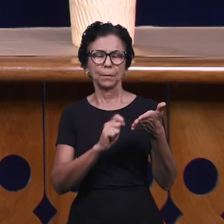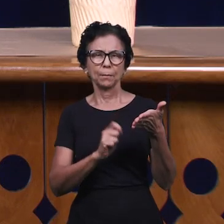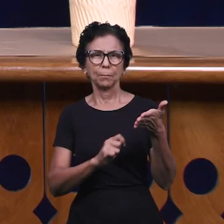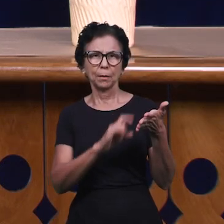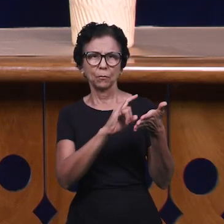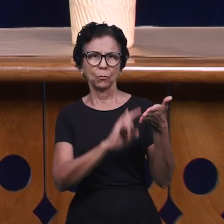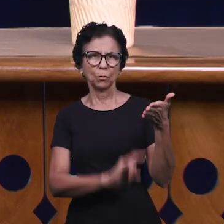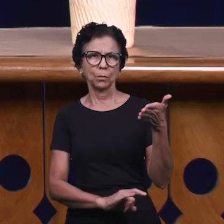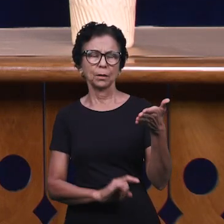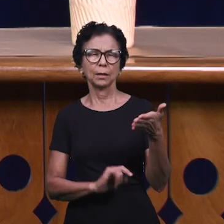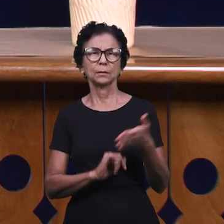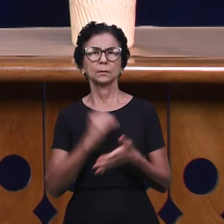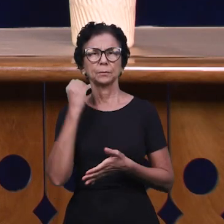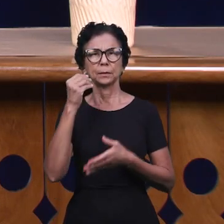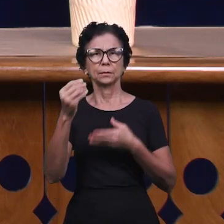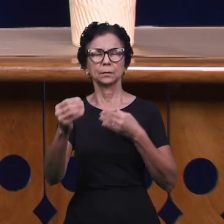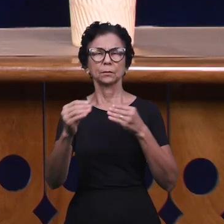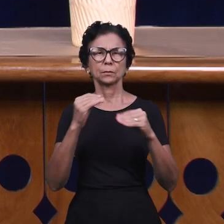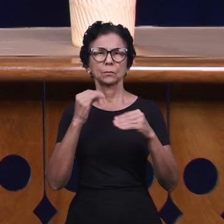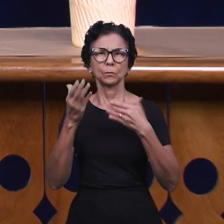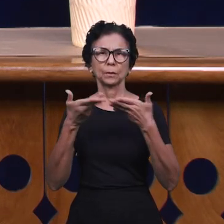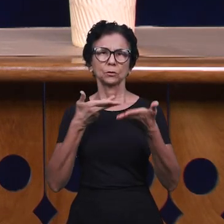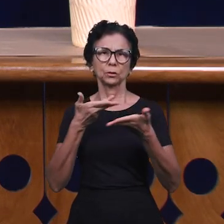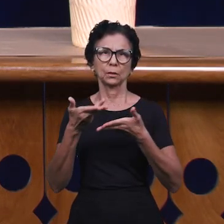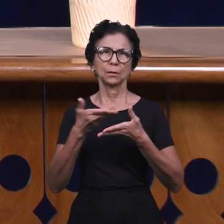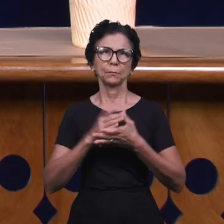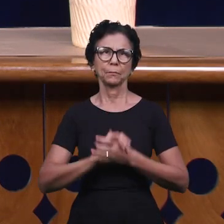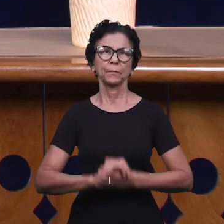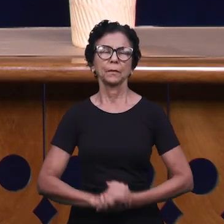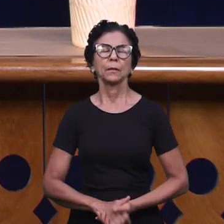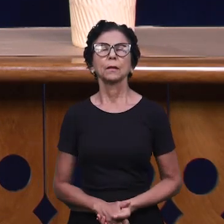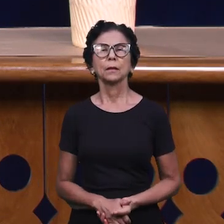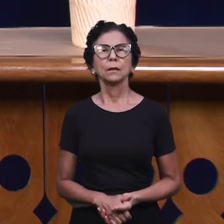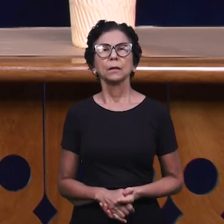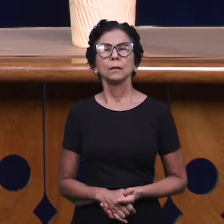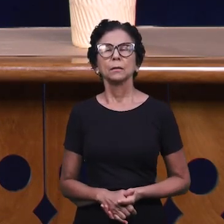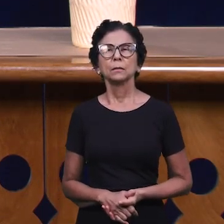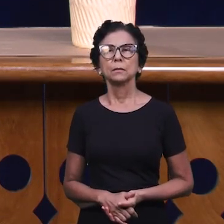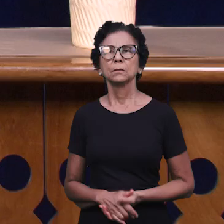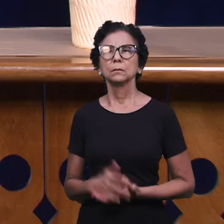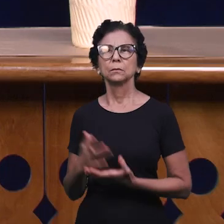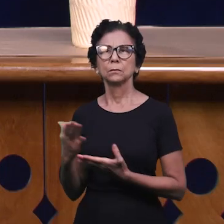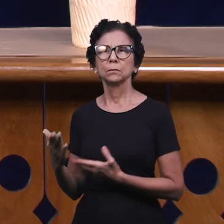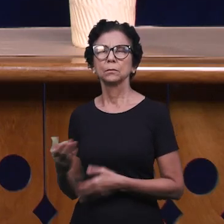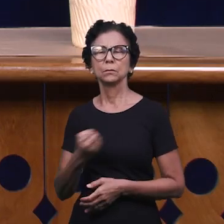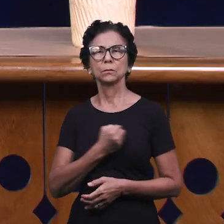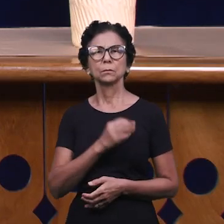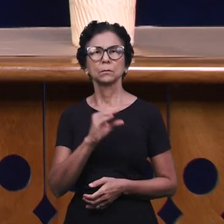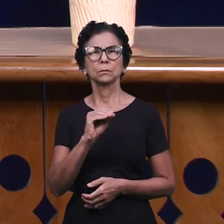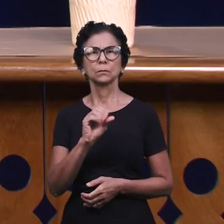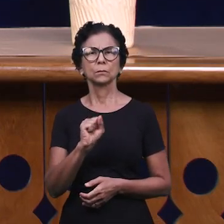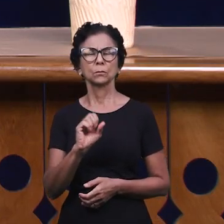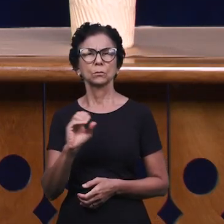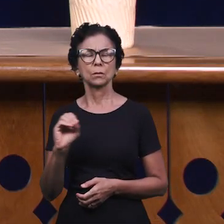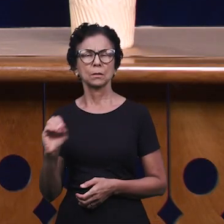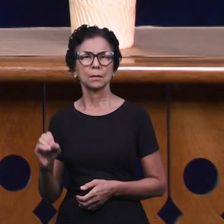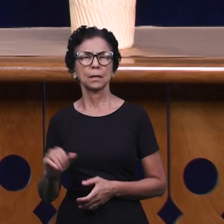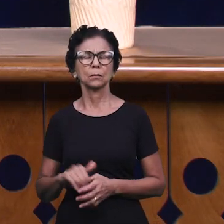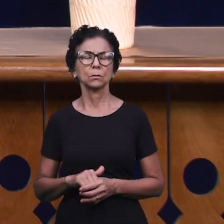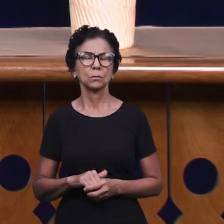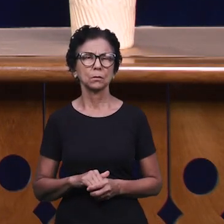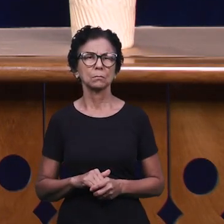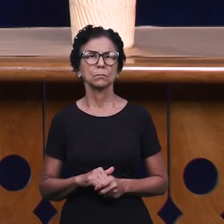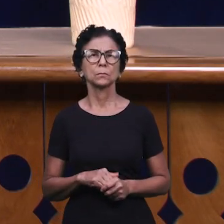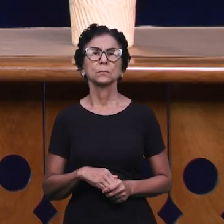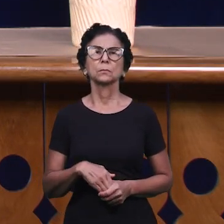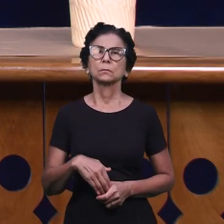e compartilhar a sua experiência. Por fim, está na sua tela o 0800, onde nós